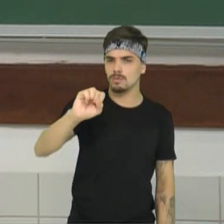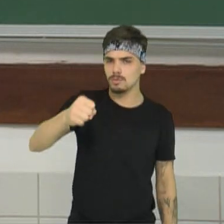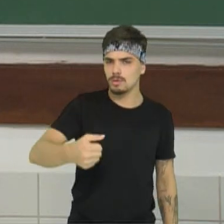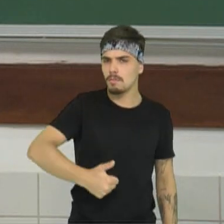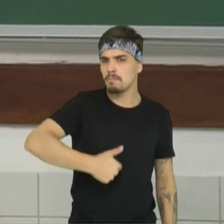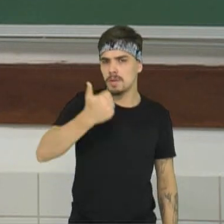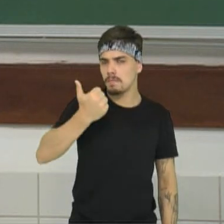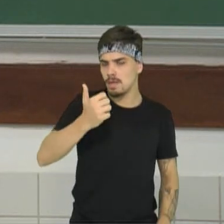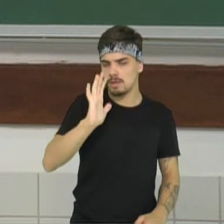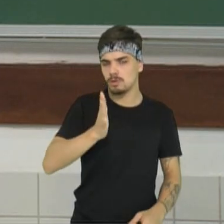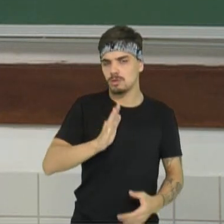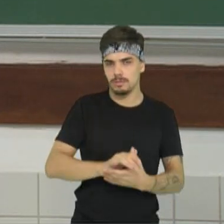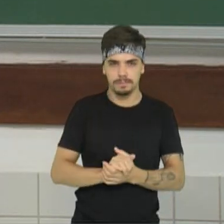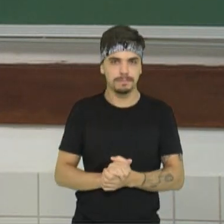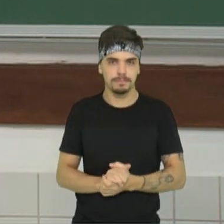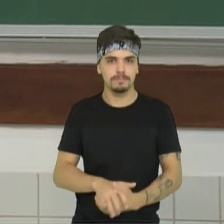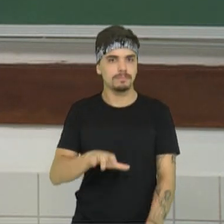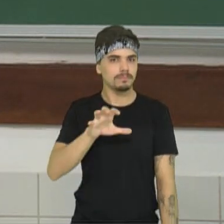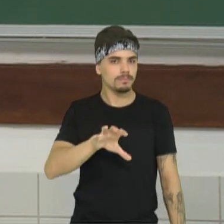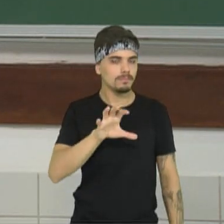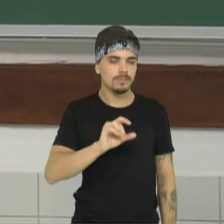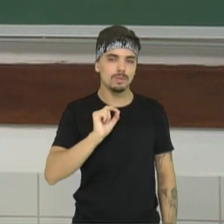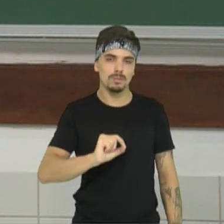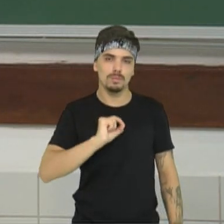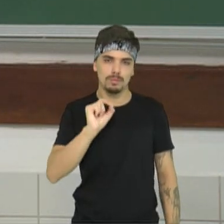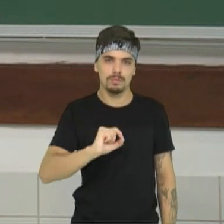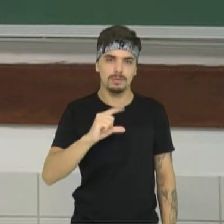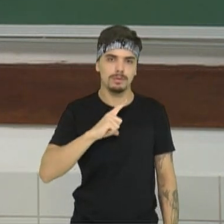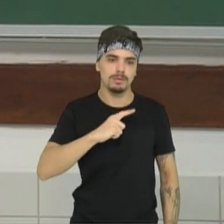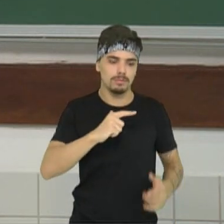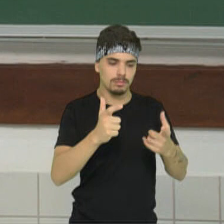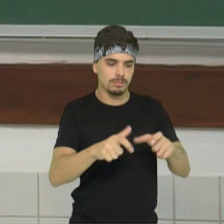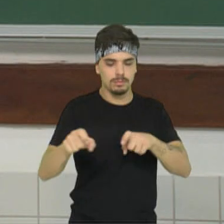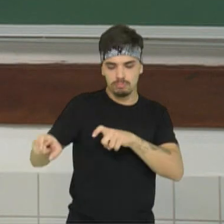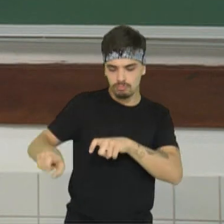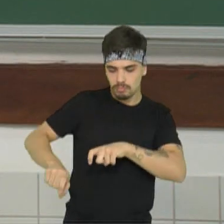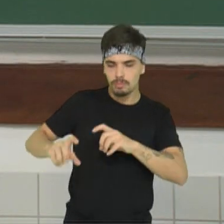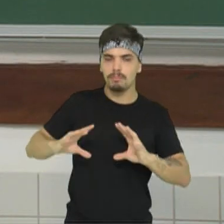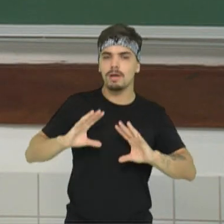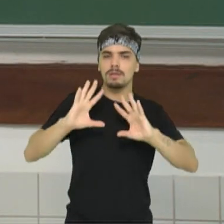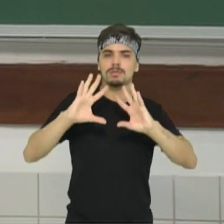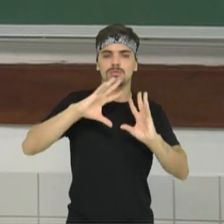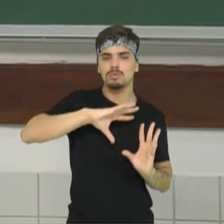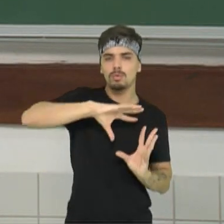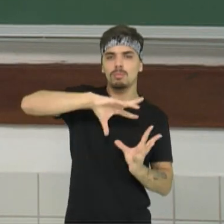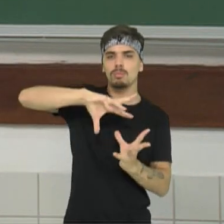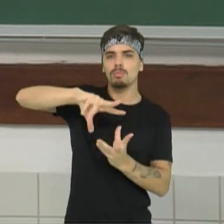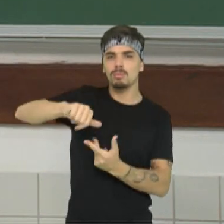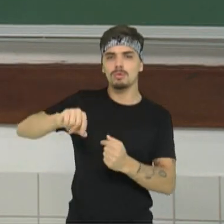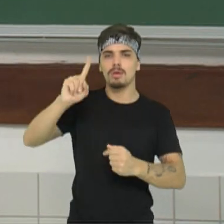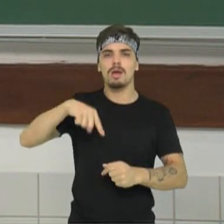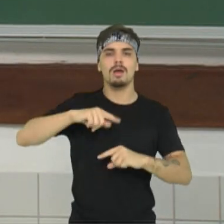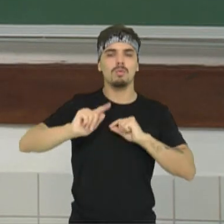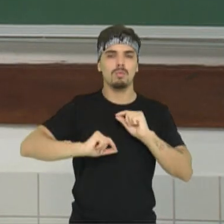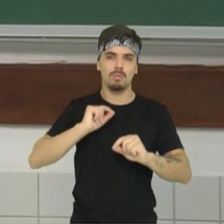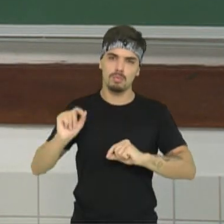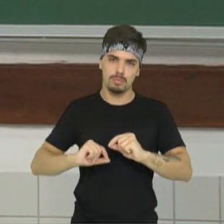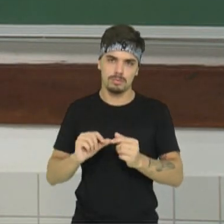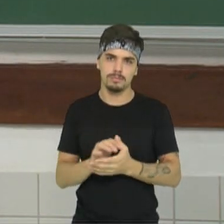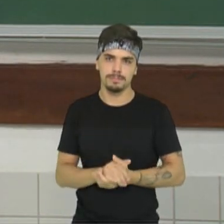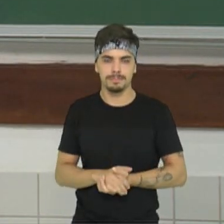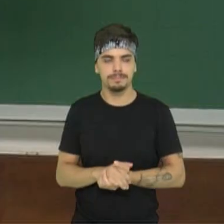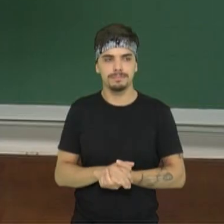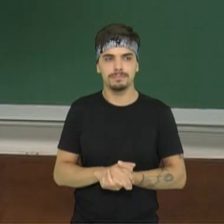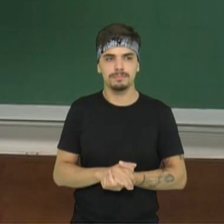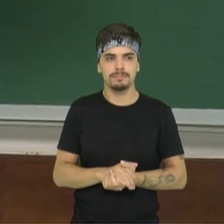Revolução Industrial. Então, aquele contingente das áreas rurais, pessoas do mundo todo, o mundo inteiro, era